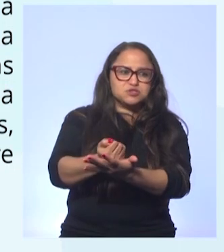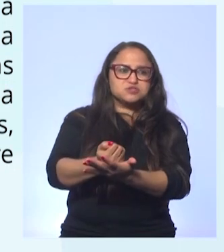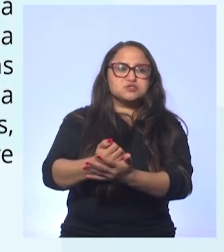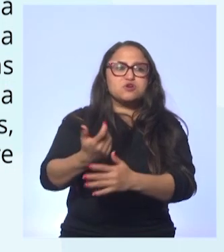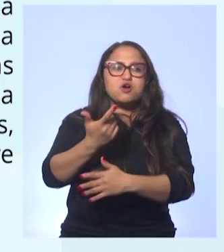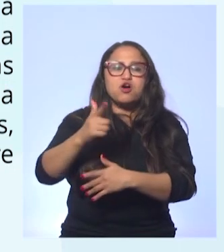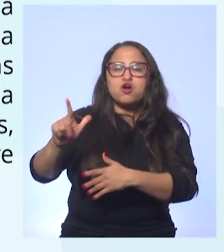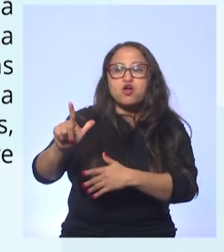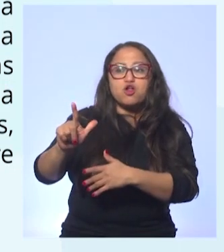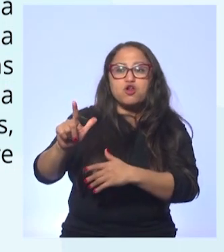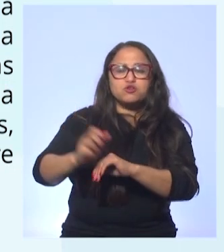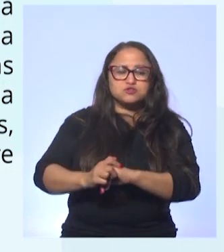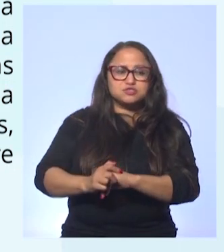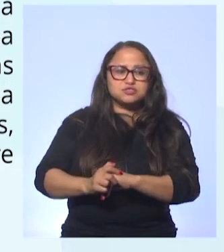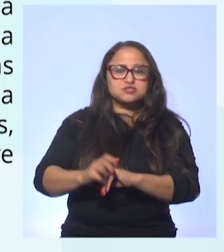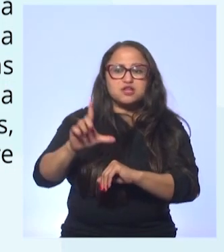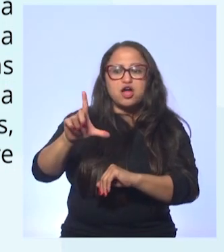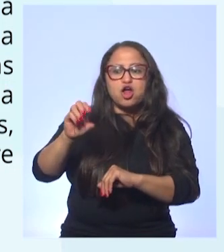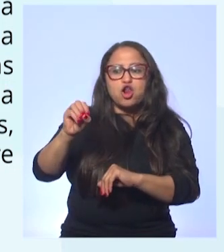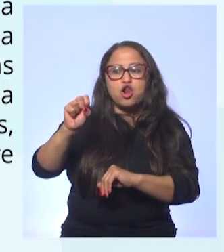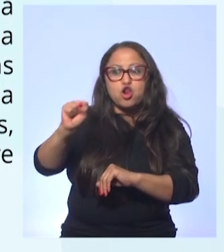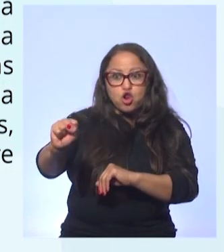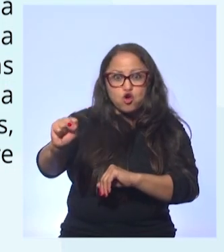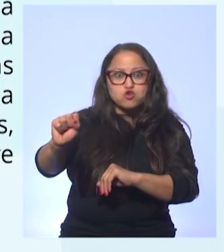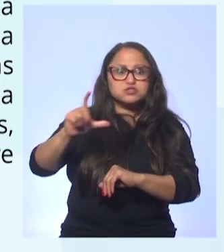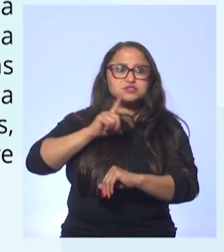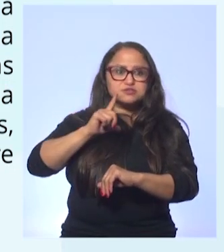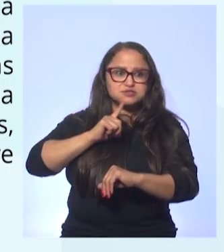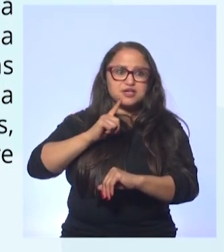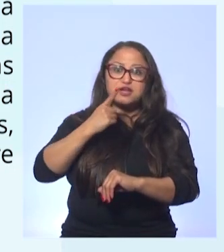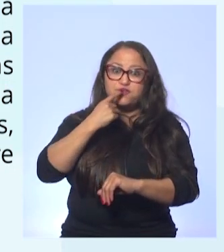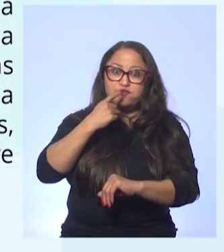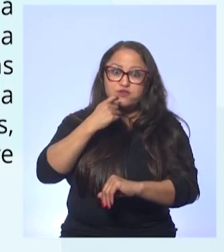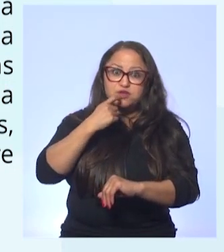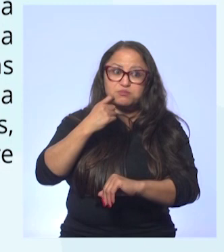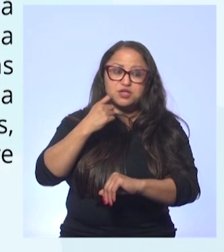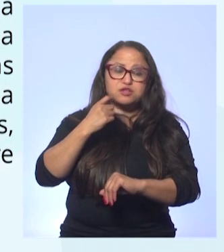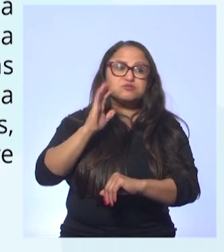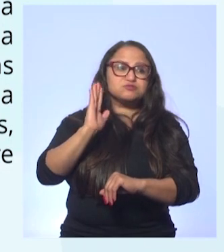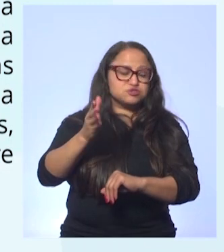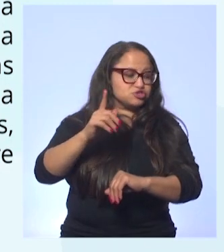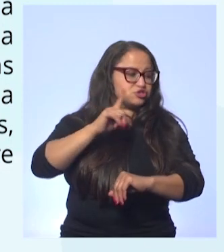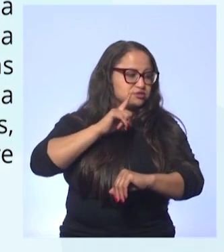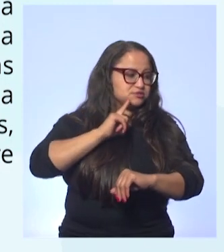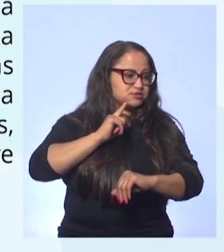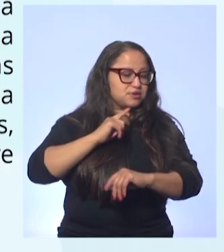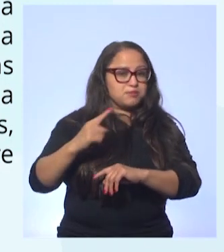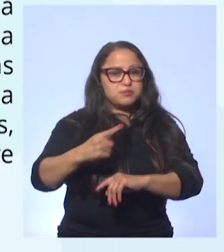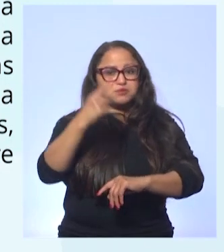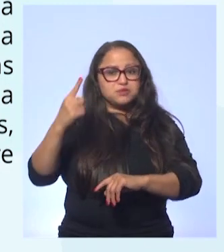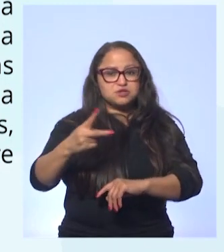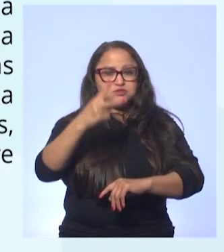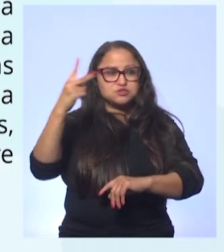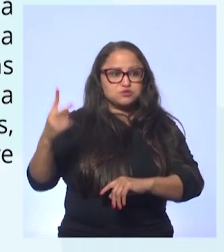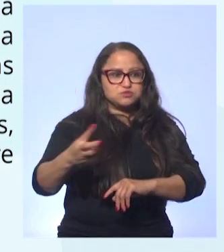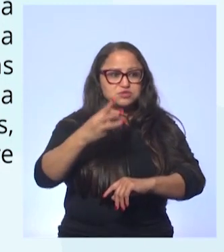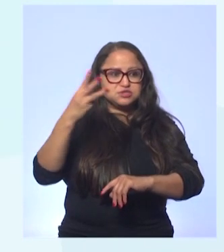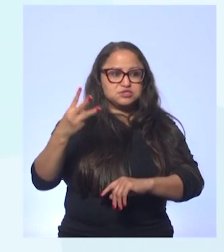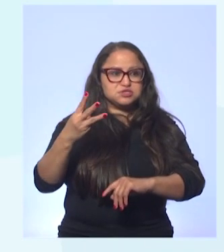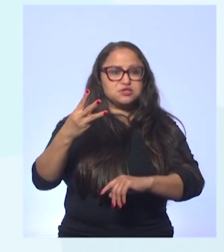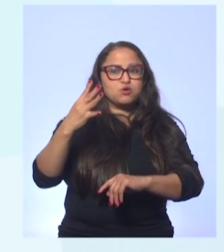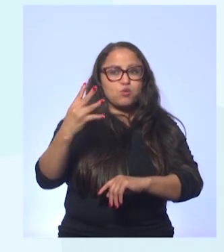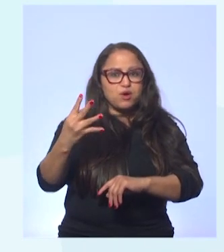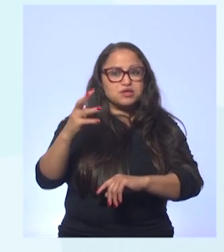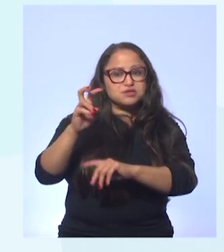los está aí destacado logo aqui na 1ª, 2ª, 3ª, 4ª, 5ª linha,